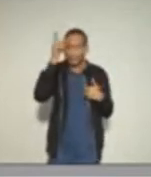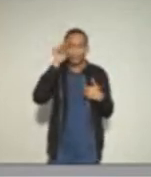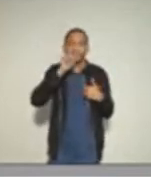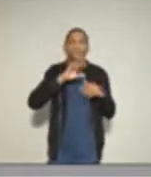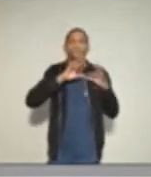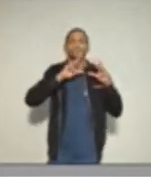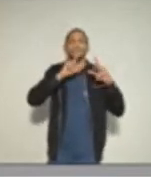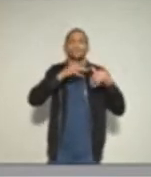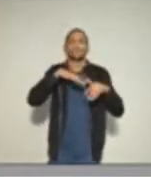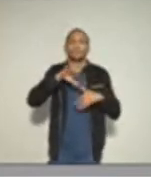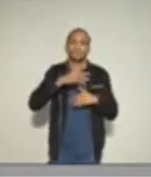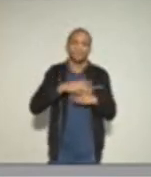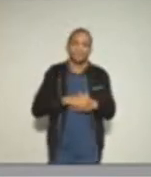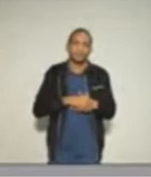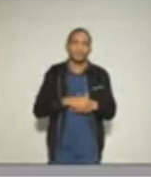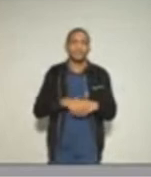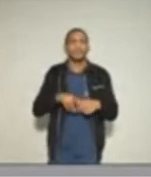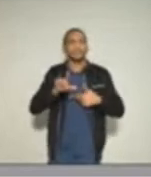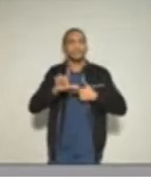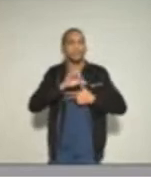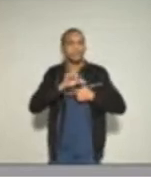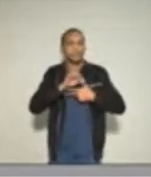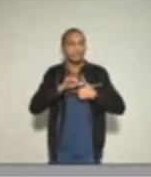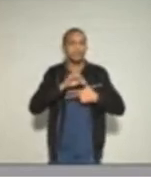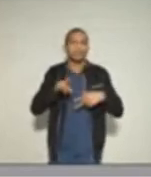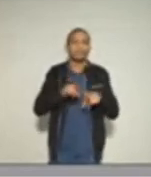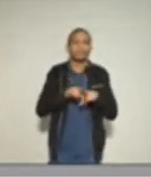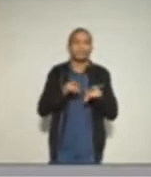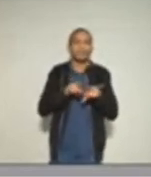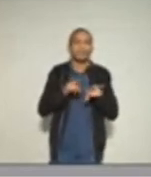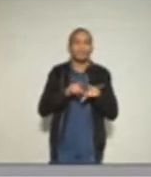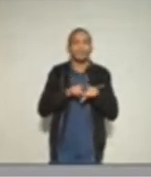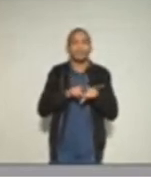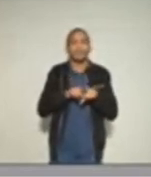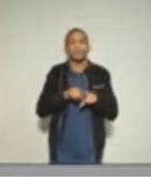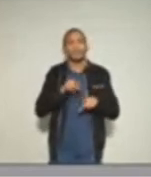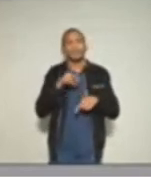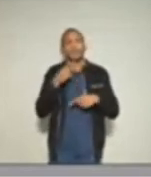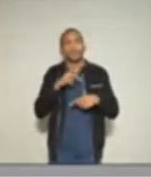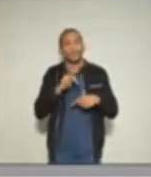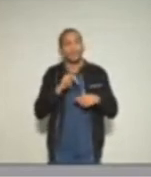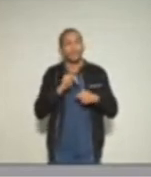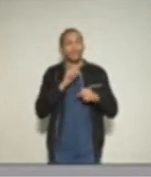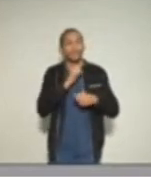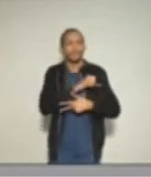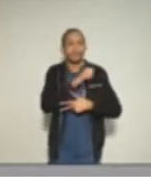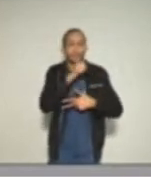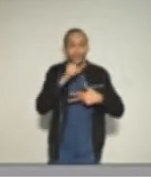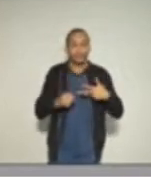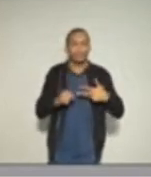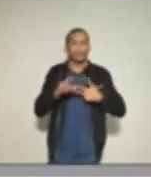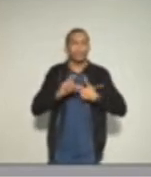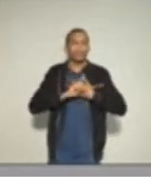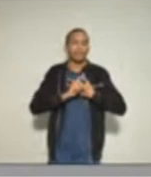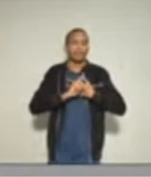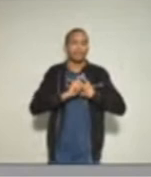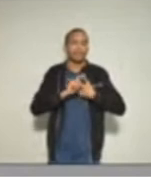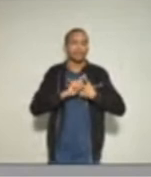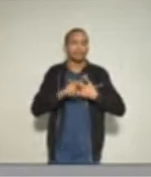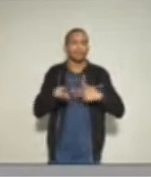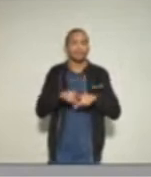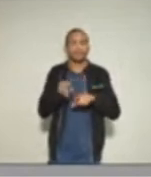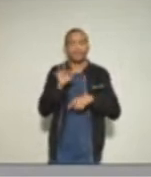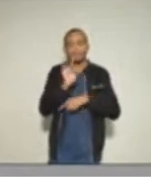todos, do Legislativo, está aqui o Fábio Riva, do Poder Executivo, tanto do Governo